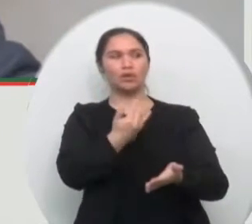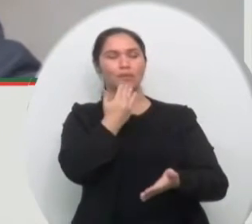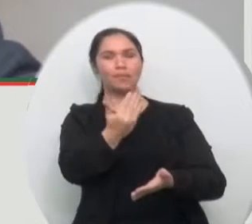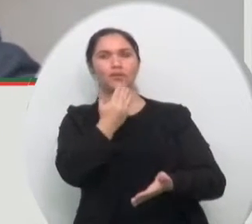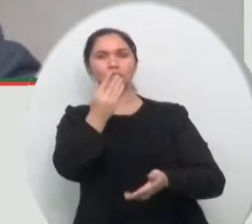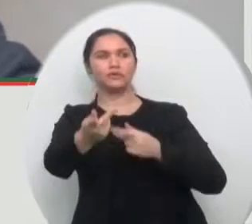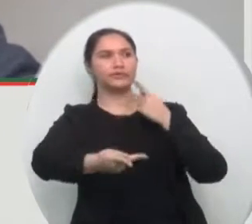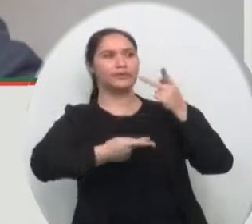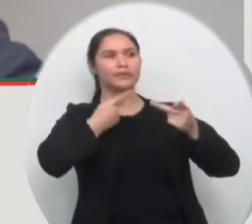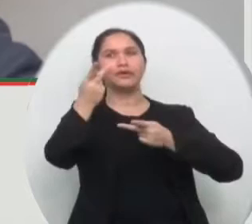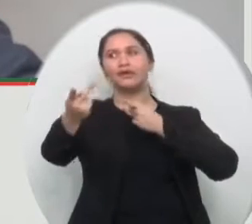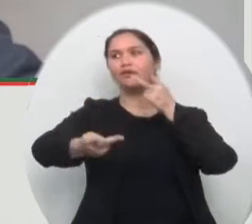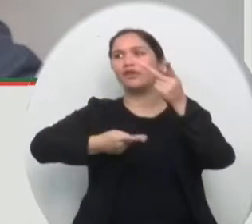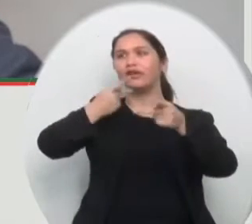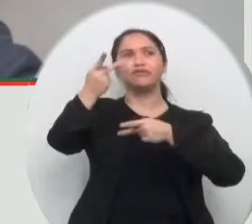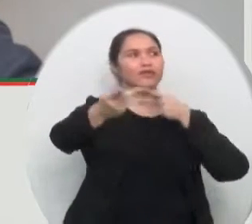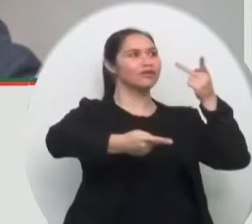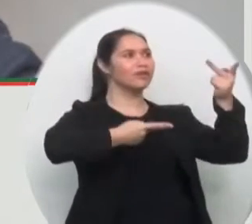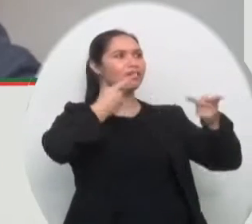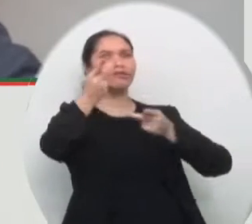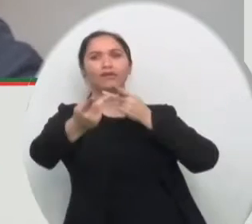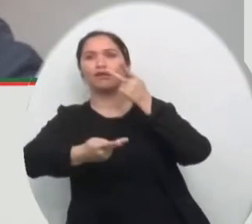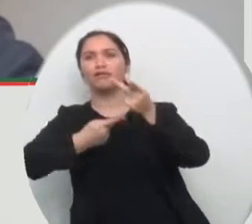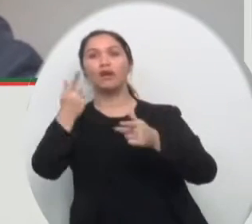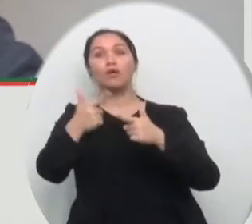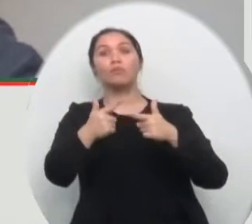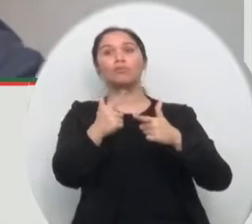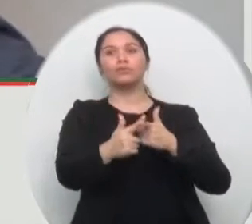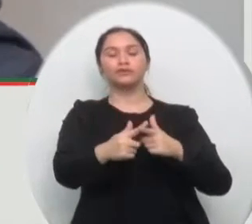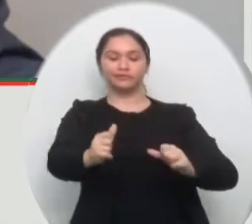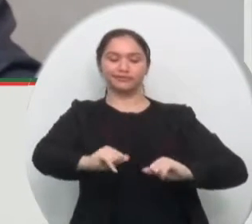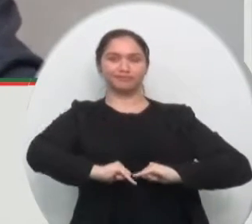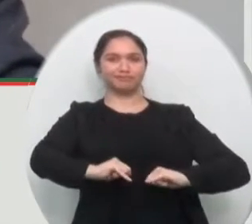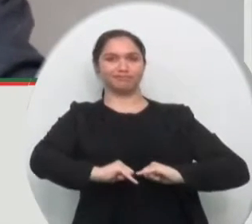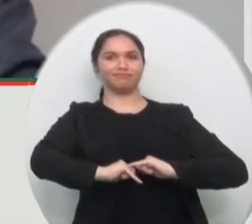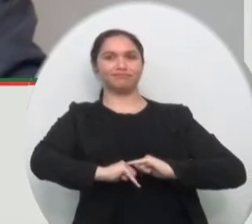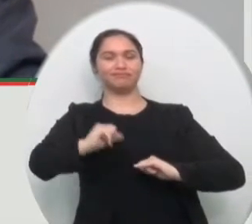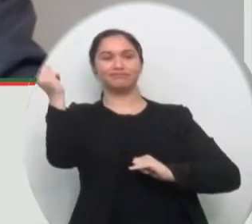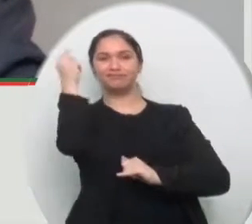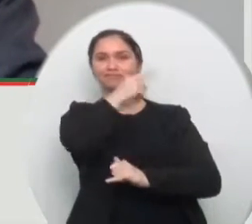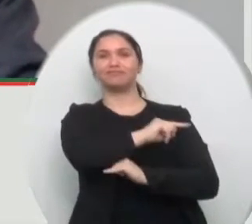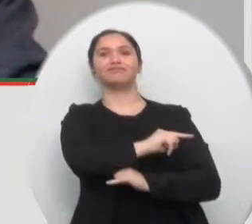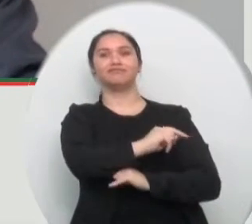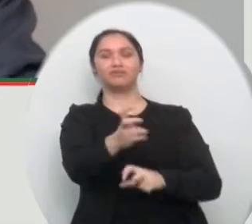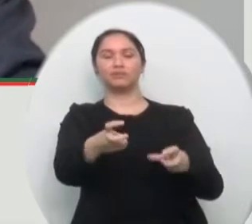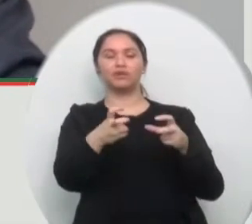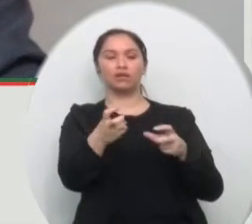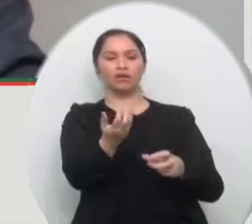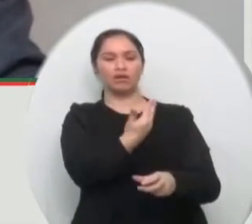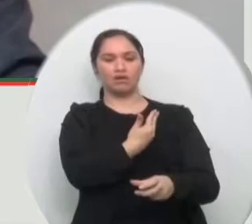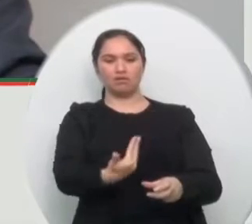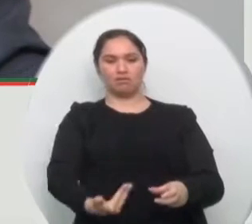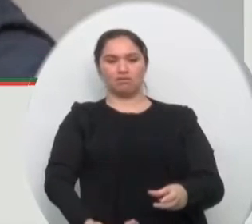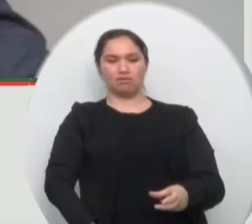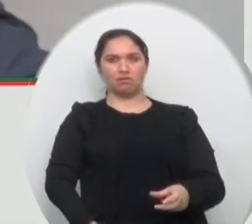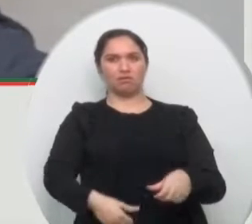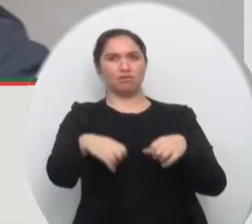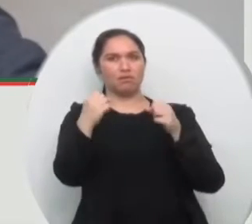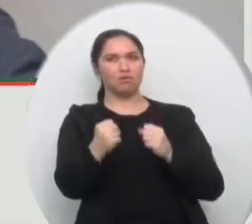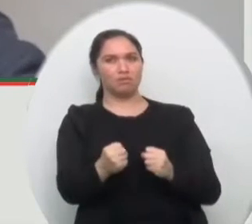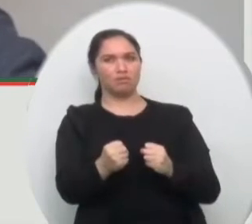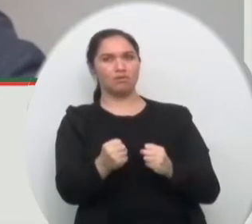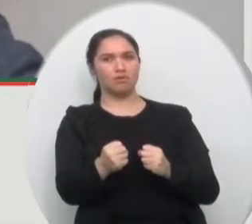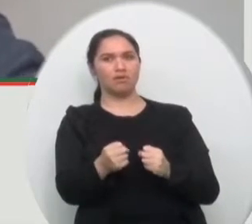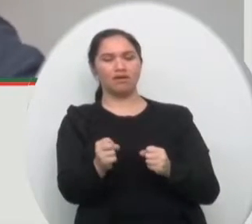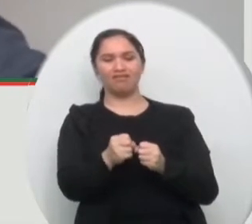razão porque não aguenta mais. Não aguenta mais ver o descaso com a população. O descaso